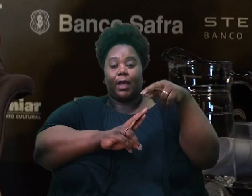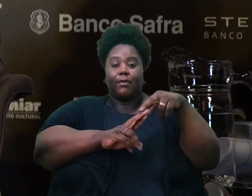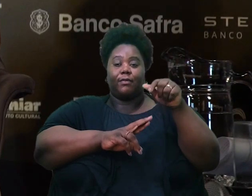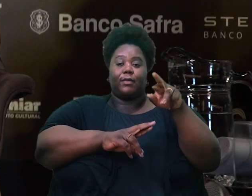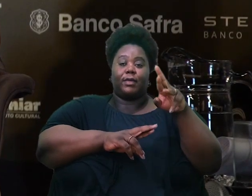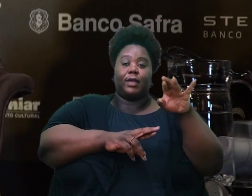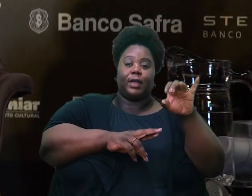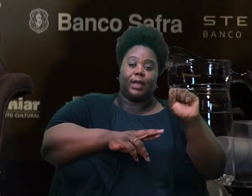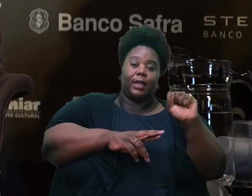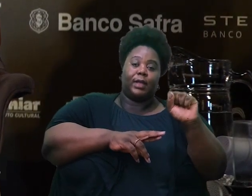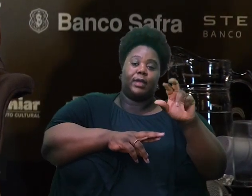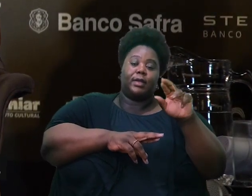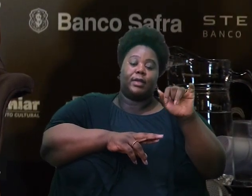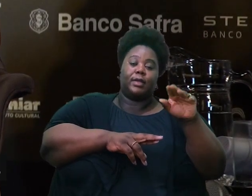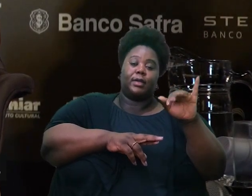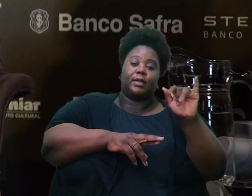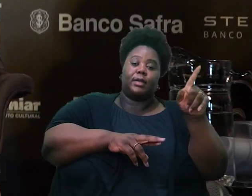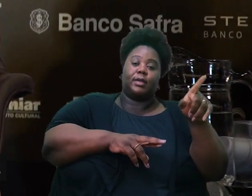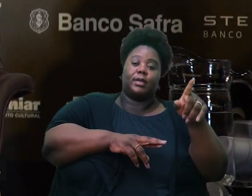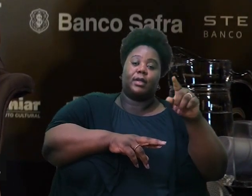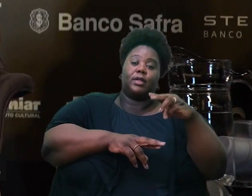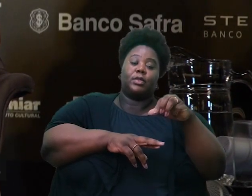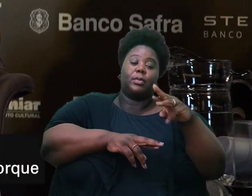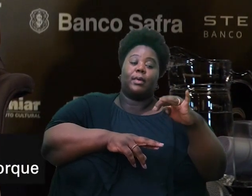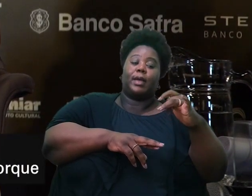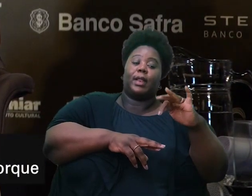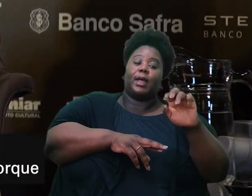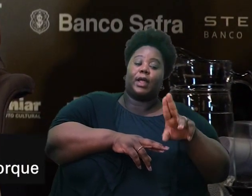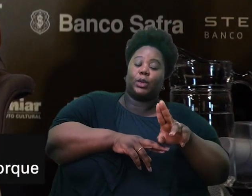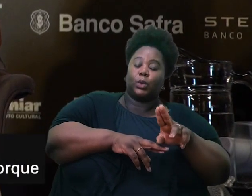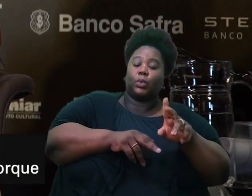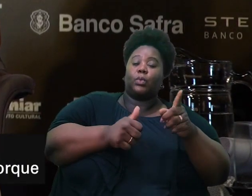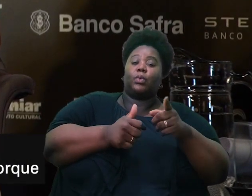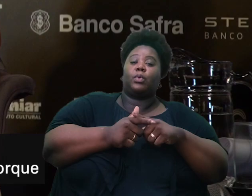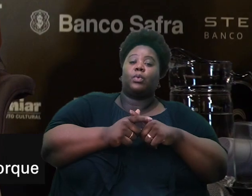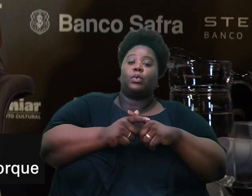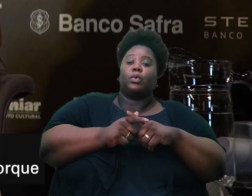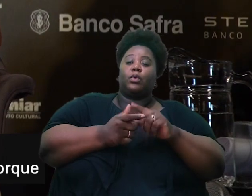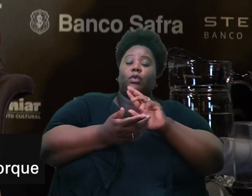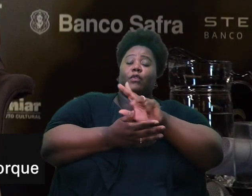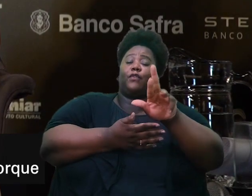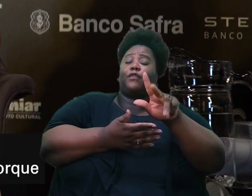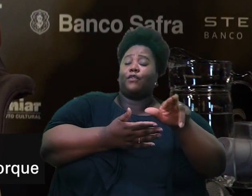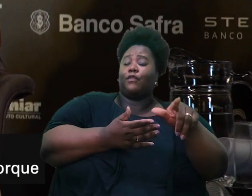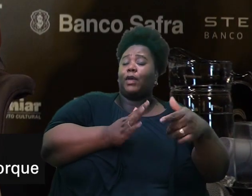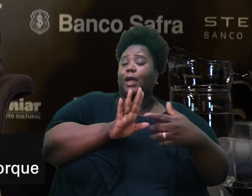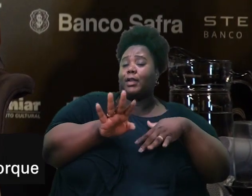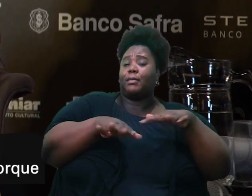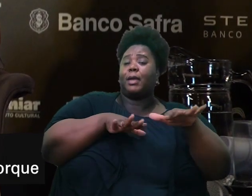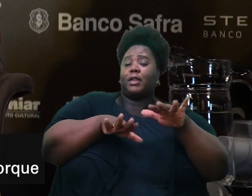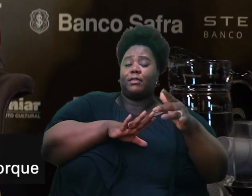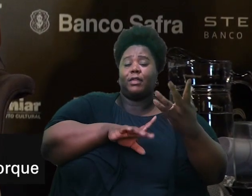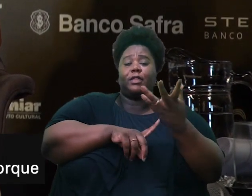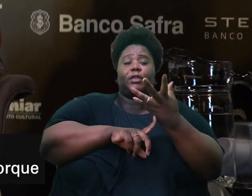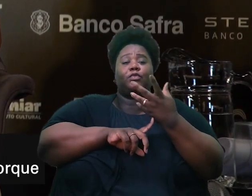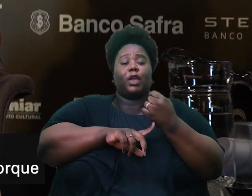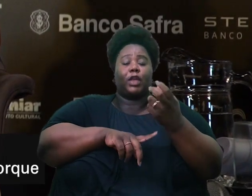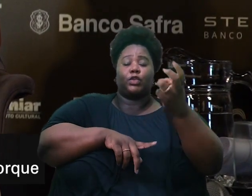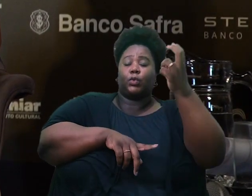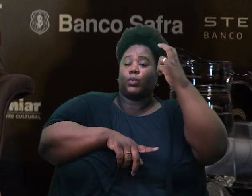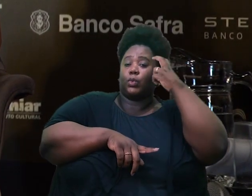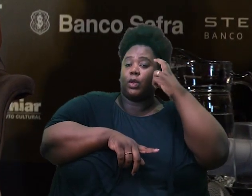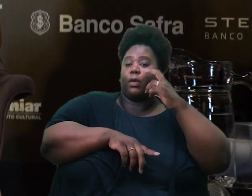reis e rainhas, você vai encontrar no maracatu, você vai encontrar no jongo, em várias manifestações culturais, porque,